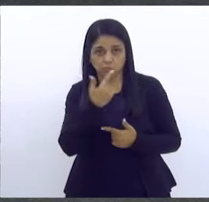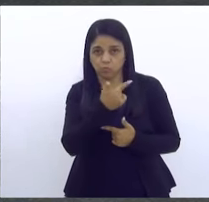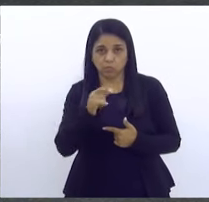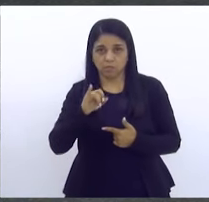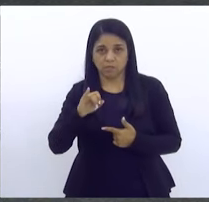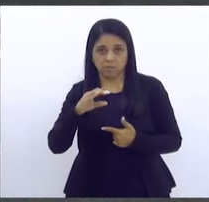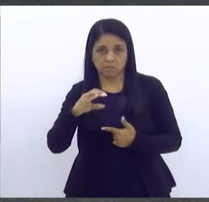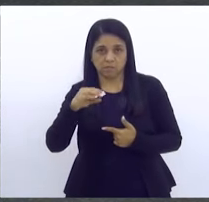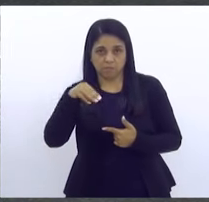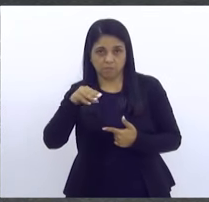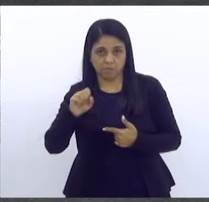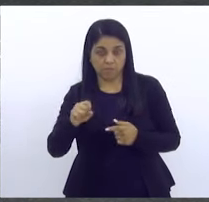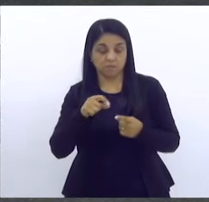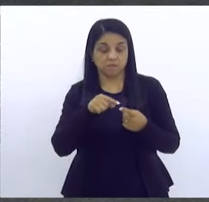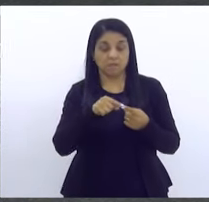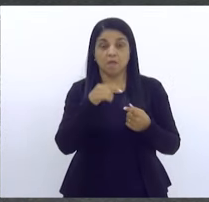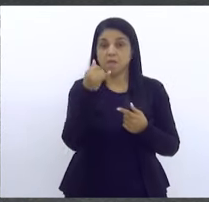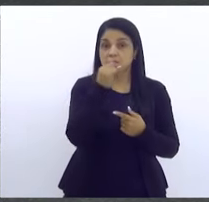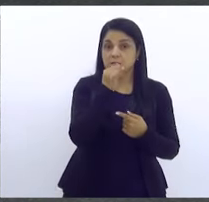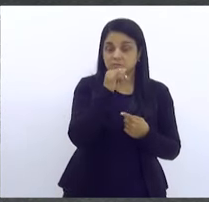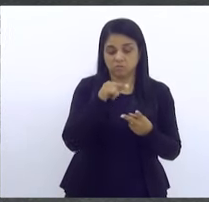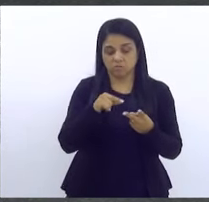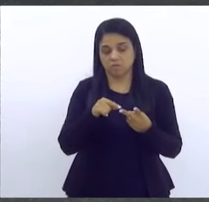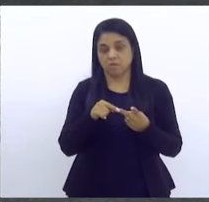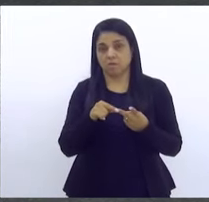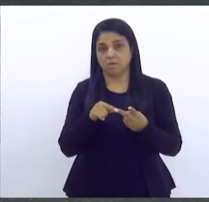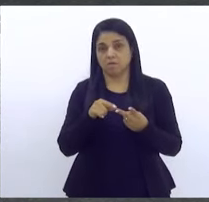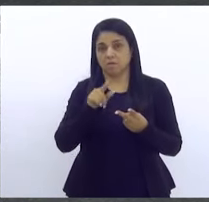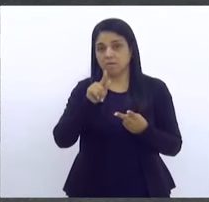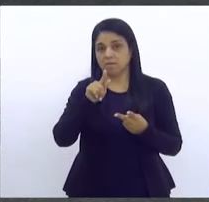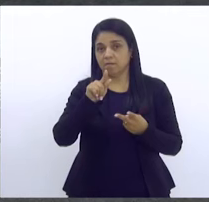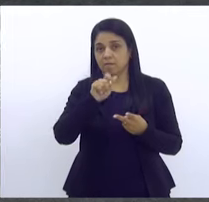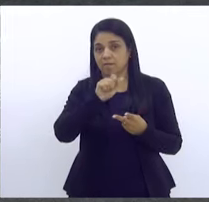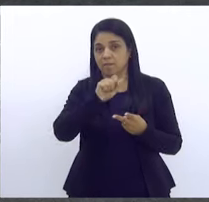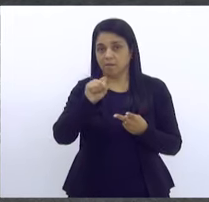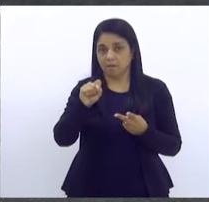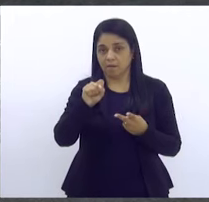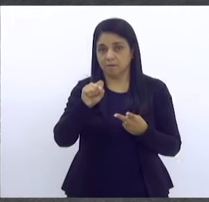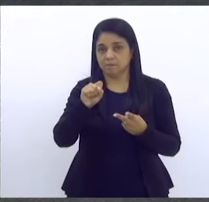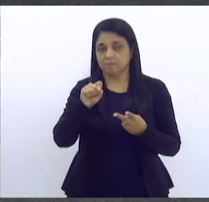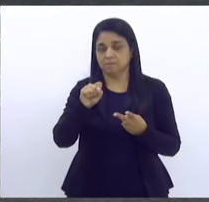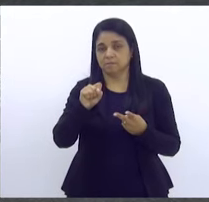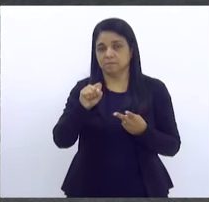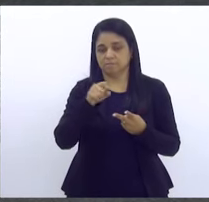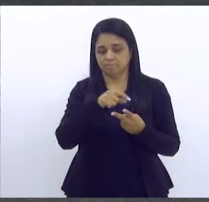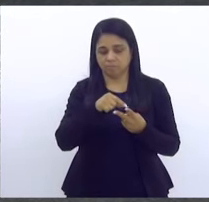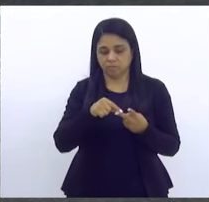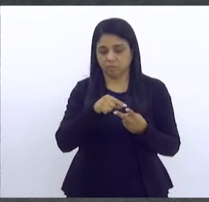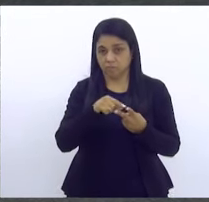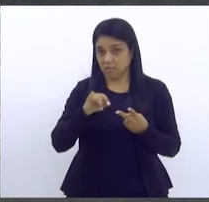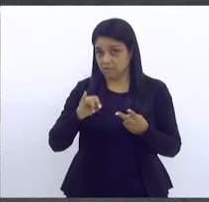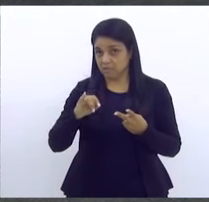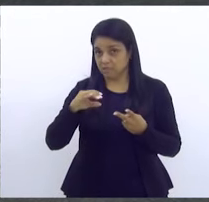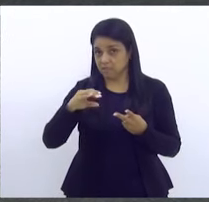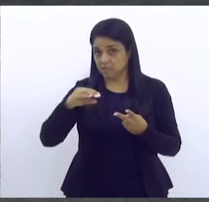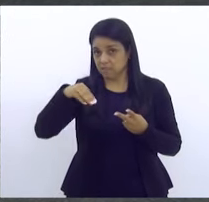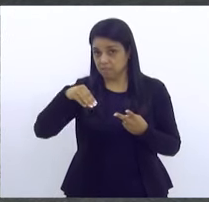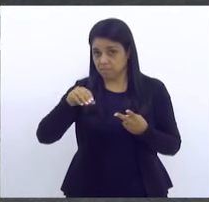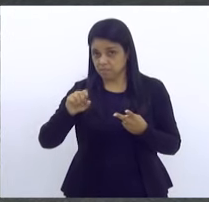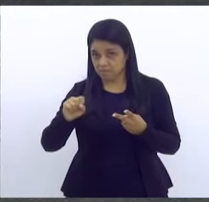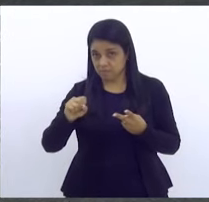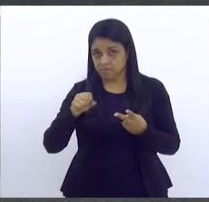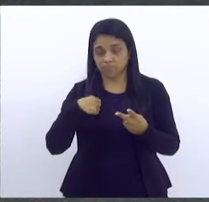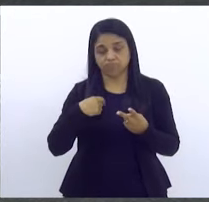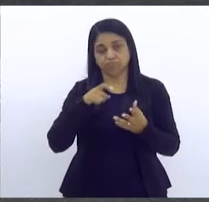públicos estaduais, de energia elétrica e gás. Aí, deputado Chico Machado,